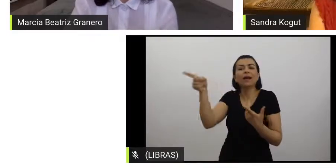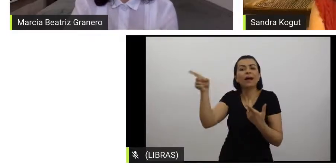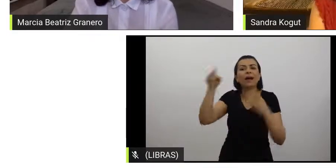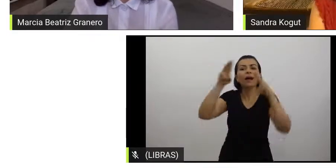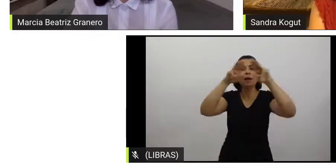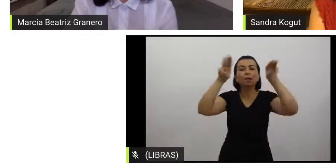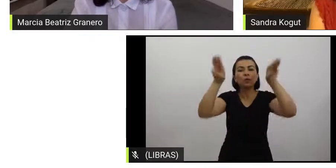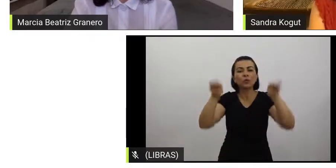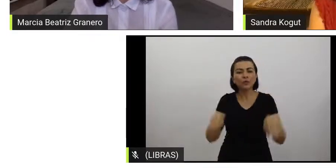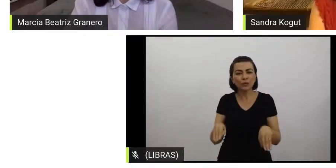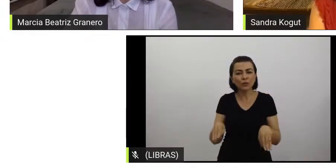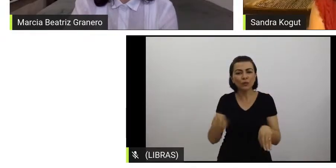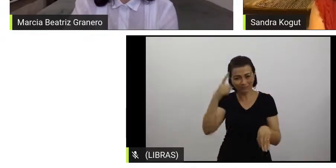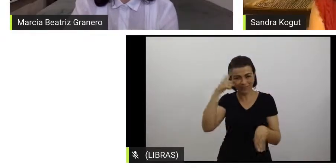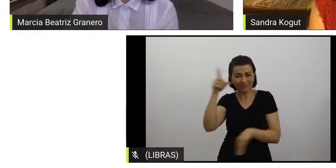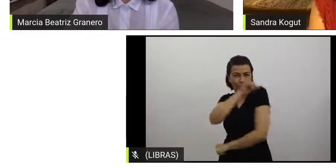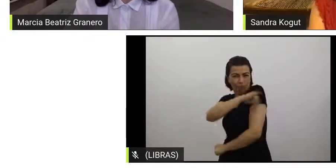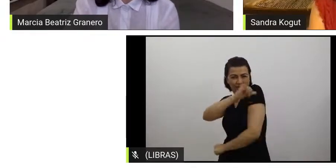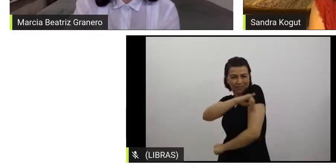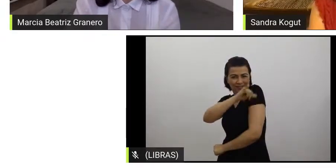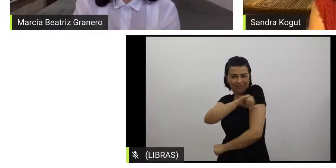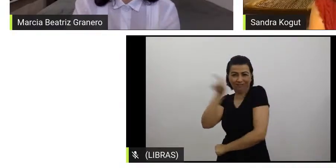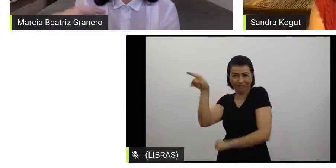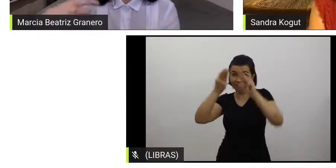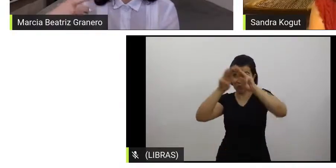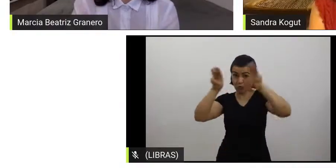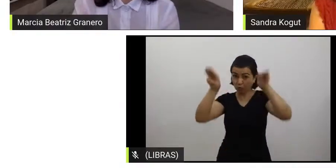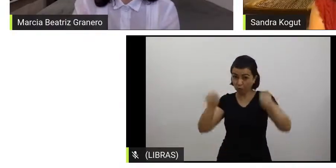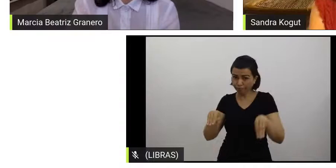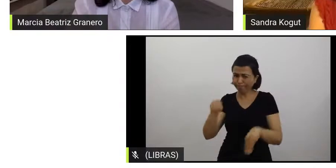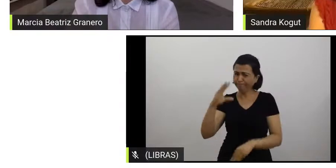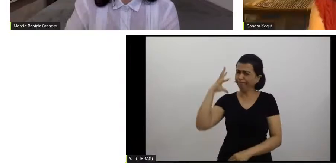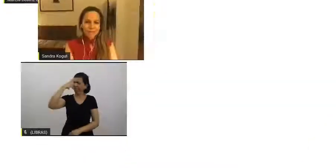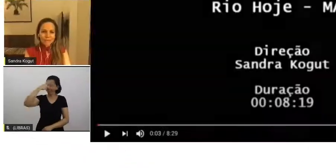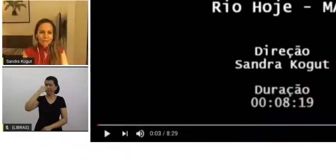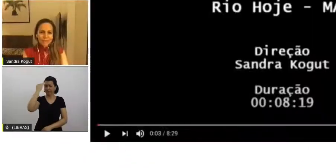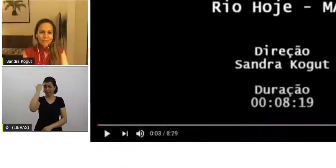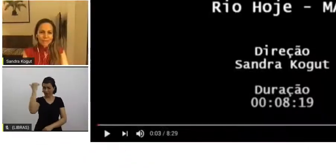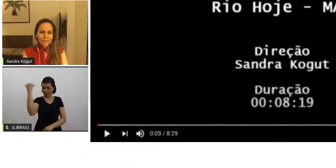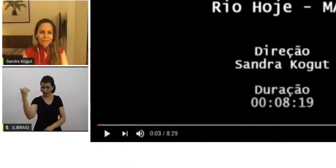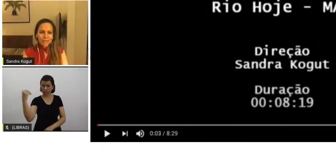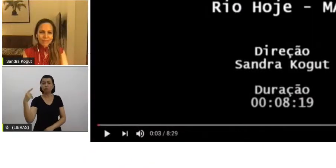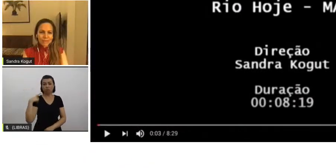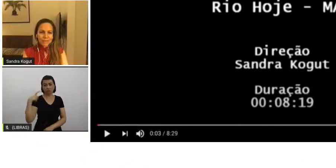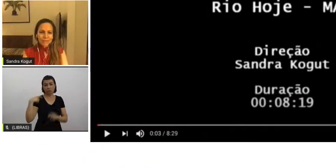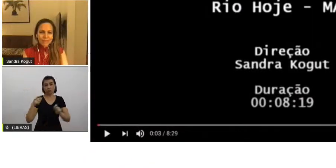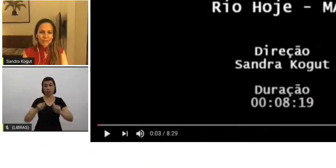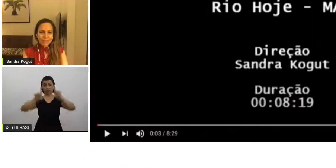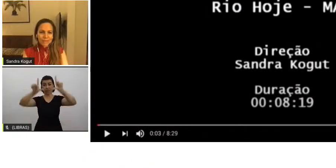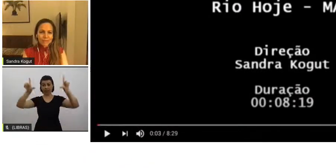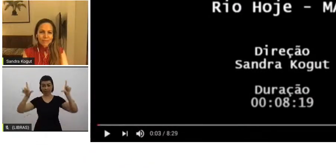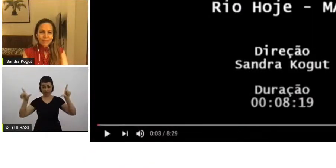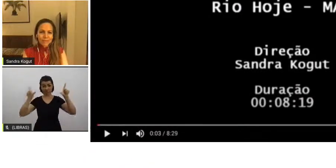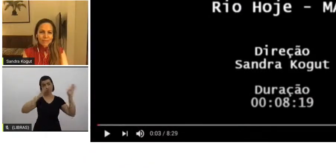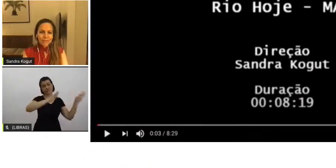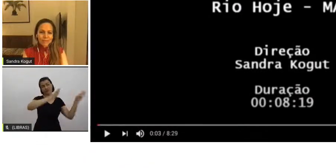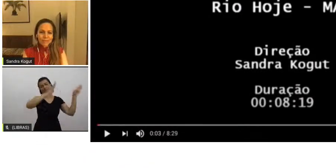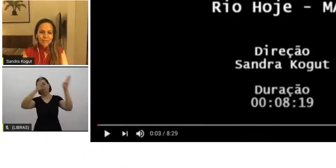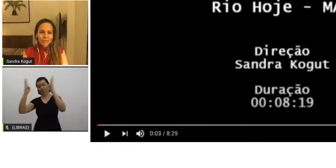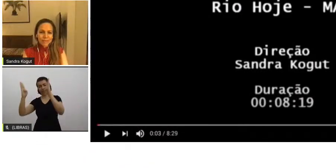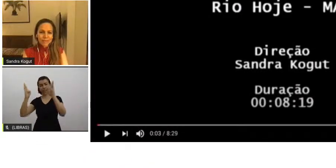de Arte Moderna do Rio de Janeiro e a sua história durante a reinauguração. que eu acho que ficou